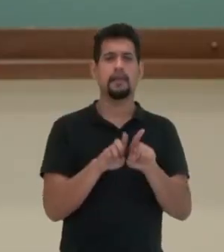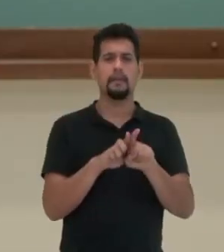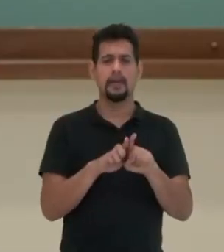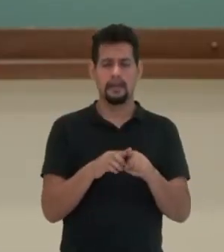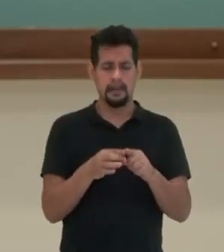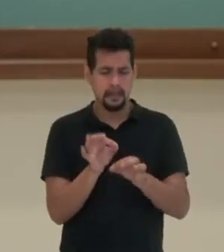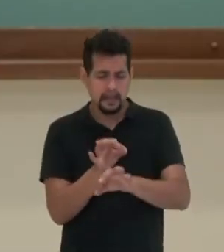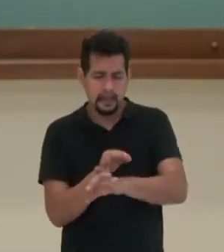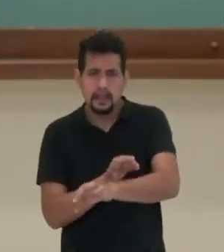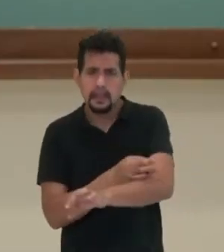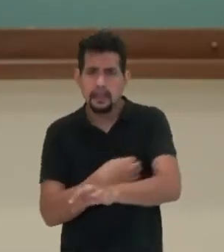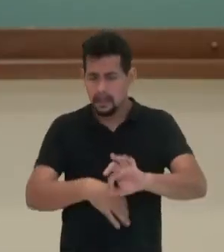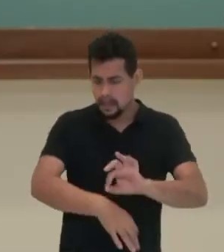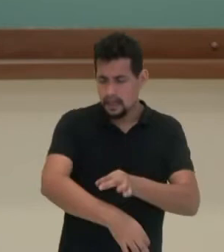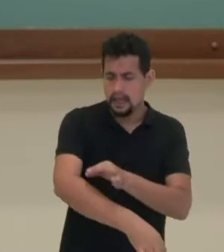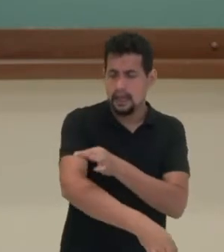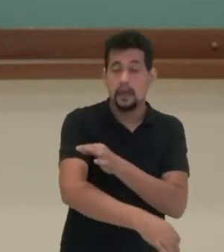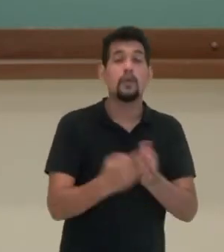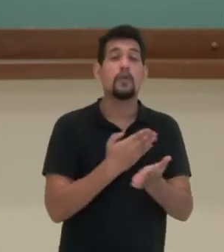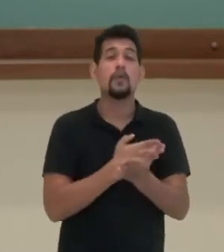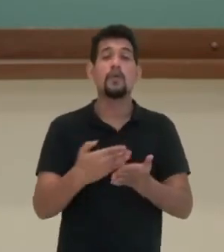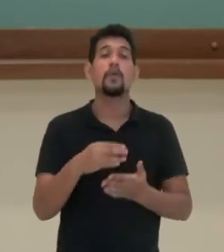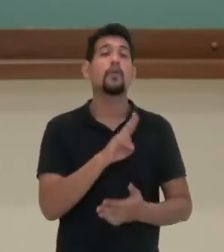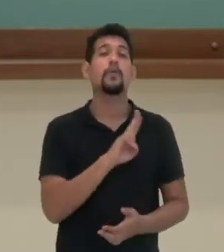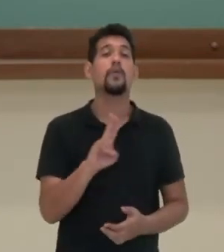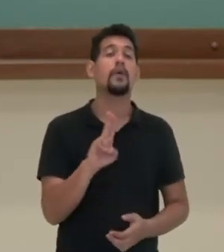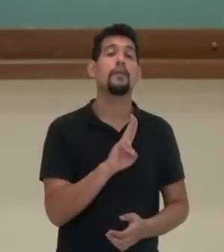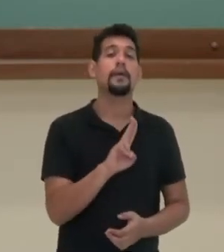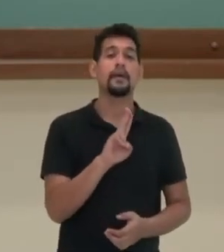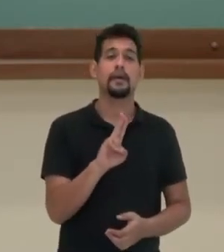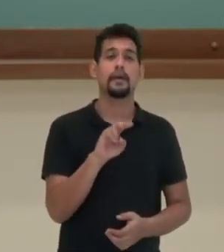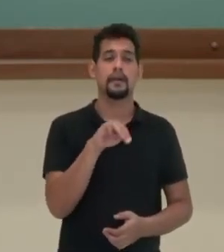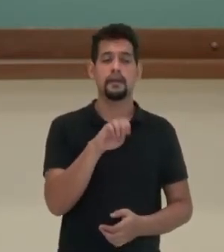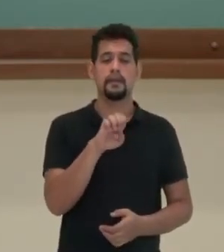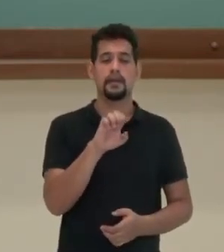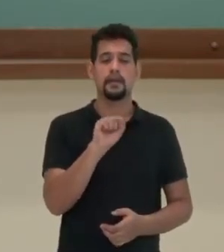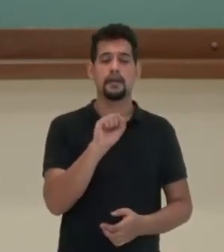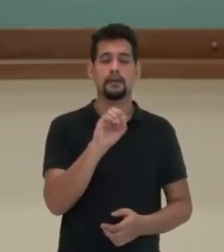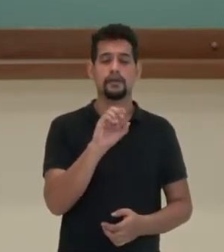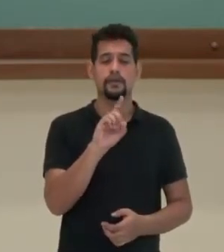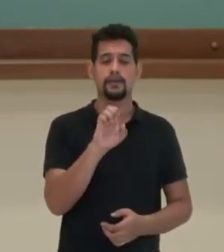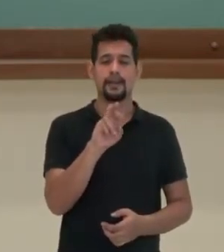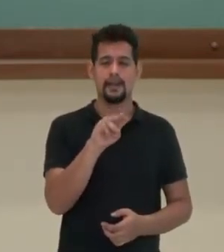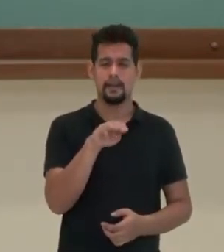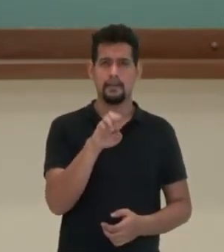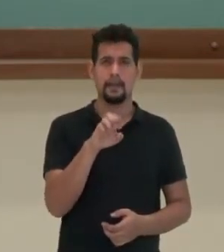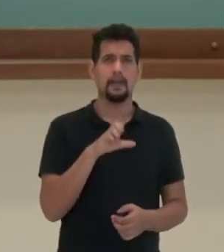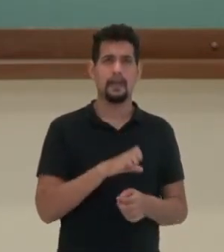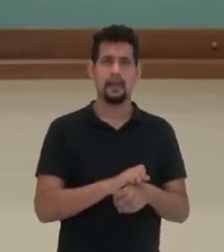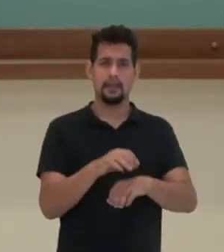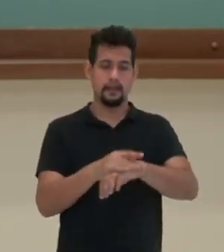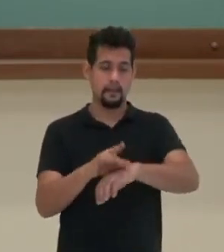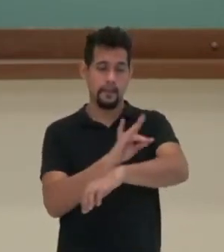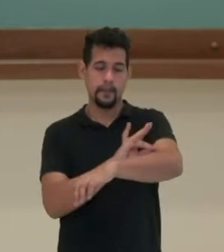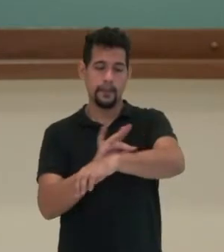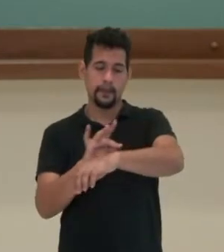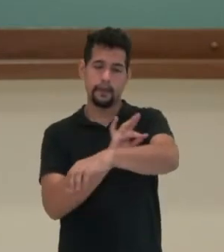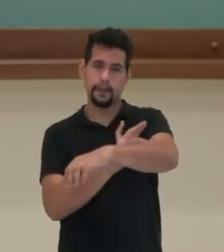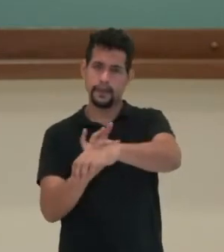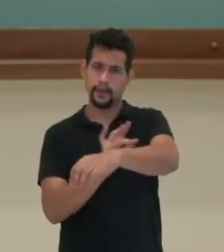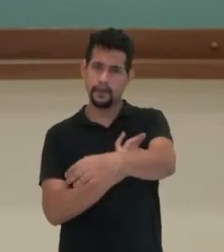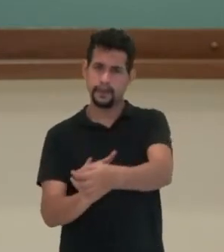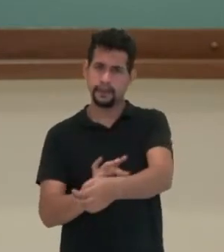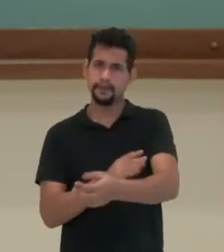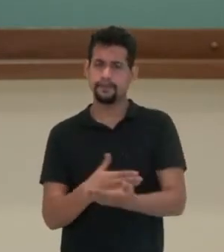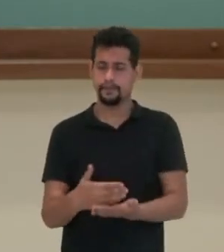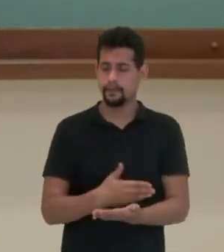vai se originar da mesoderme. Então, é esse conjunto de células aqui, nesse início da embriogênese, que vai